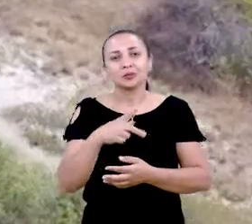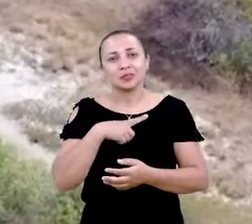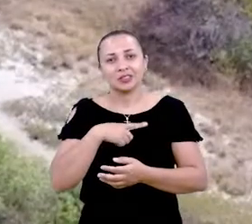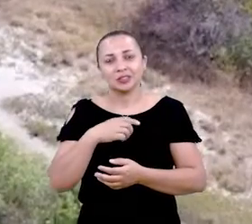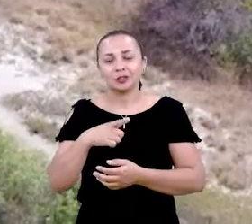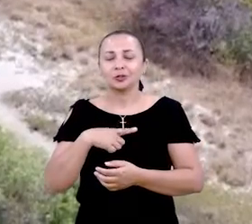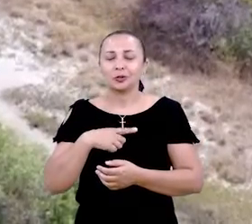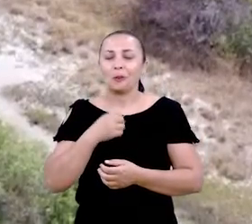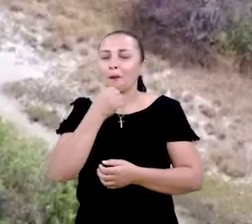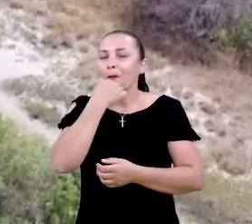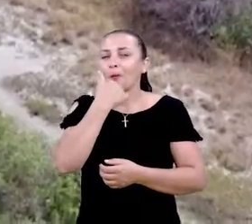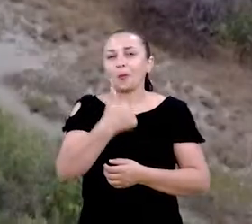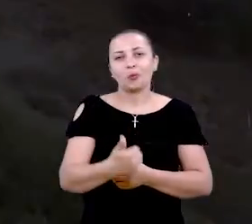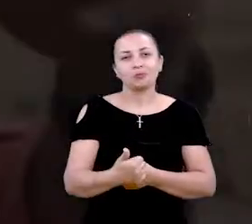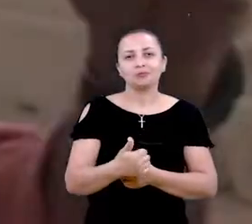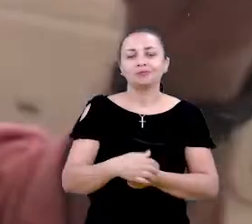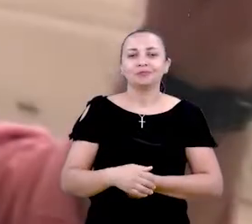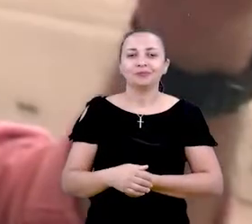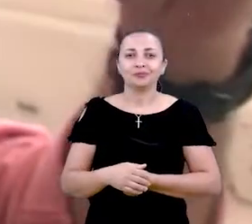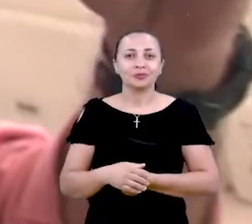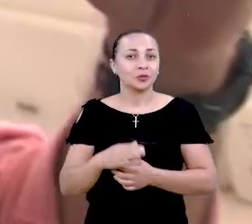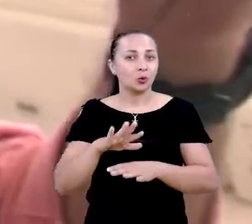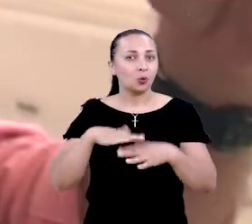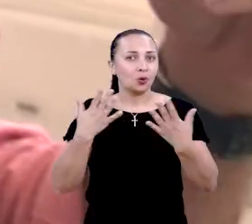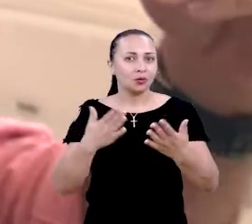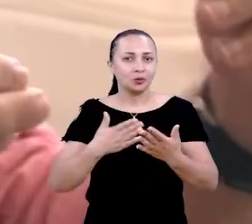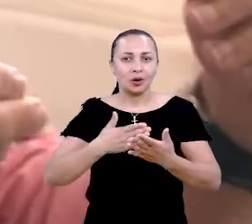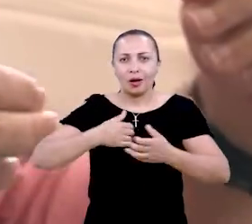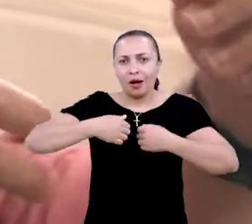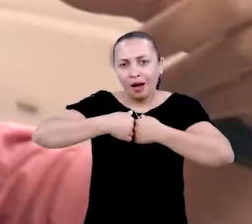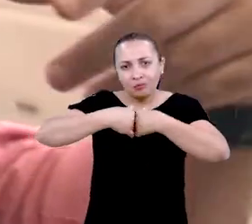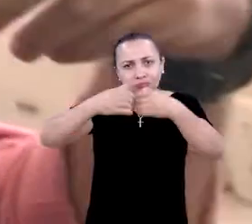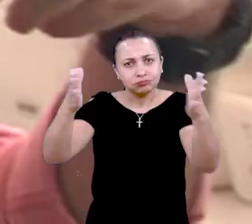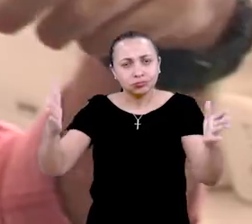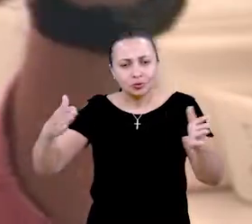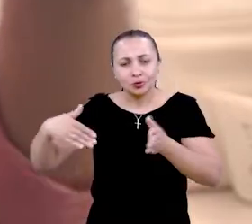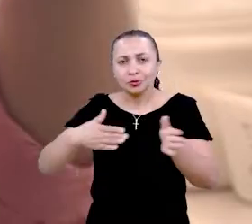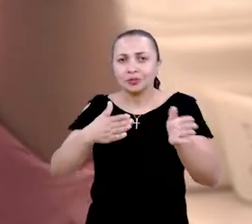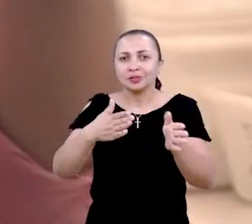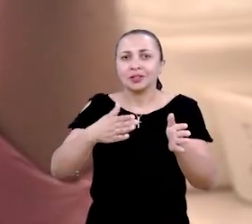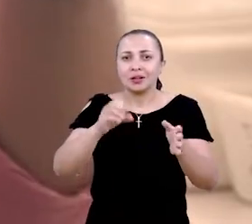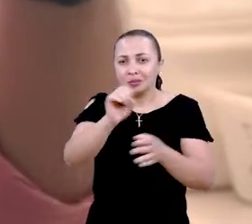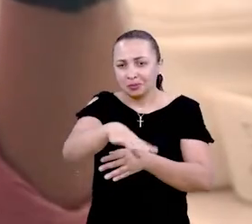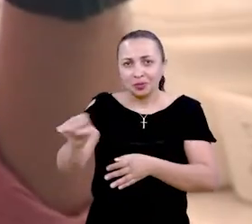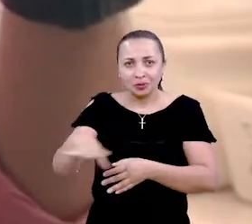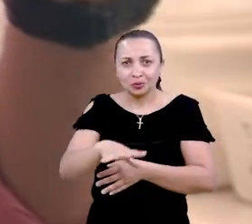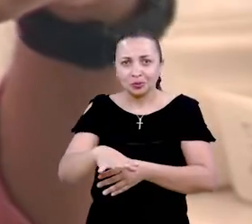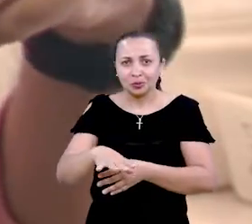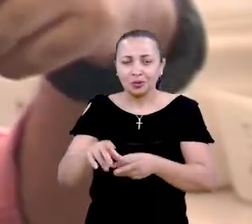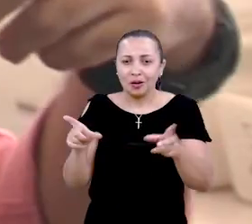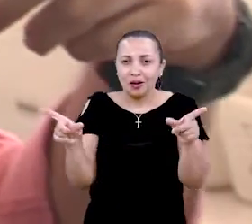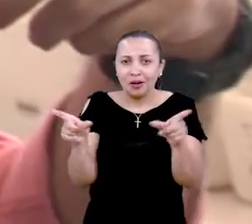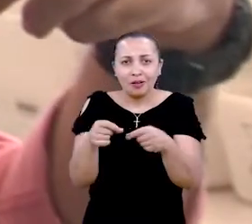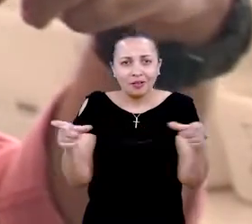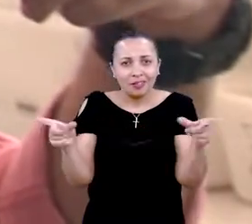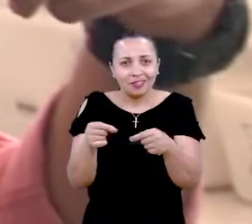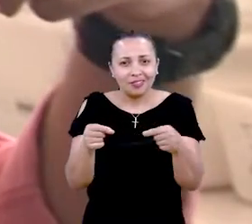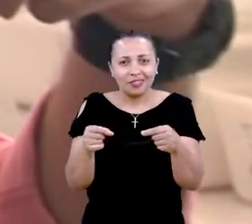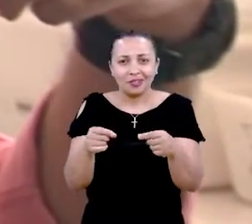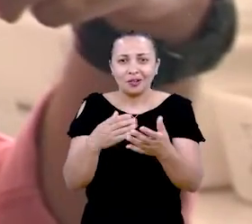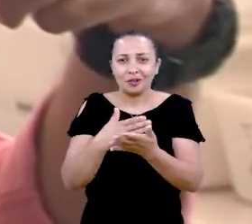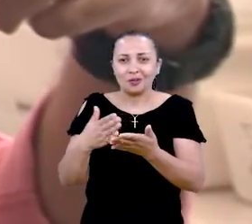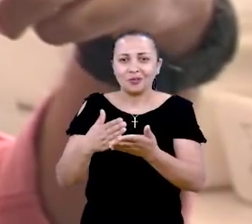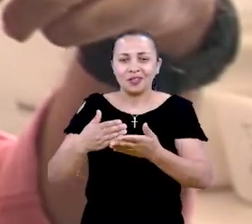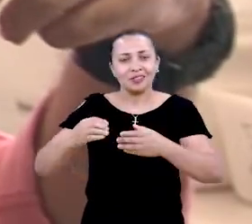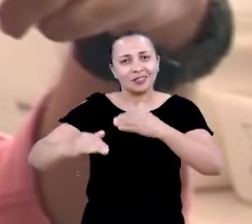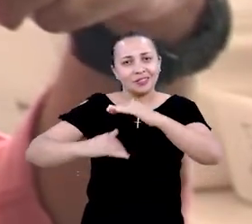têm sido muito positivas. Desde que a gente abriu o canal e plantou, os caranguejos começaram a aumentar. E junto com o